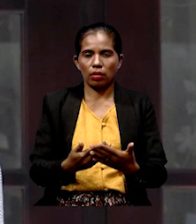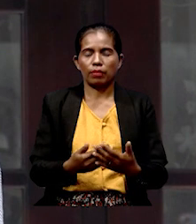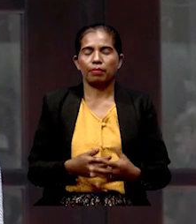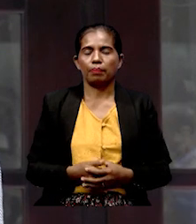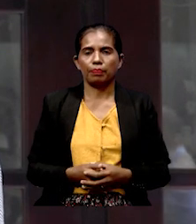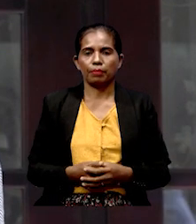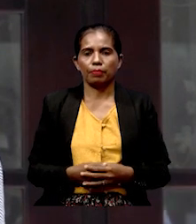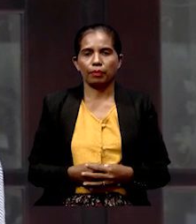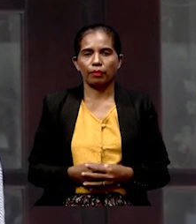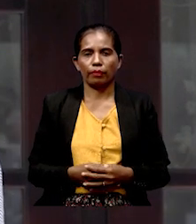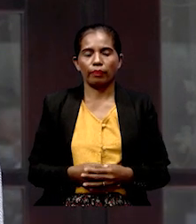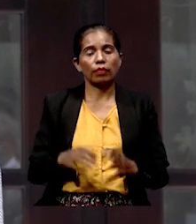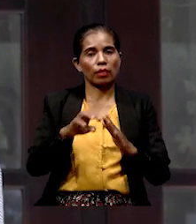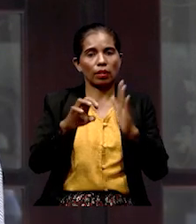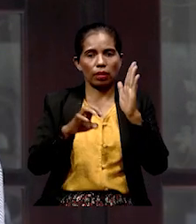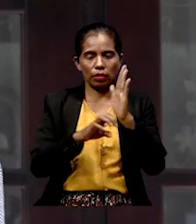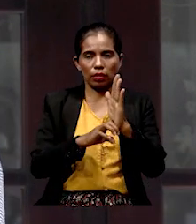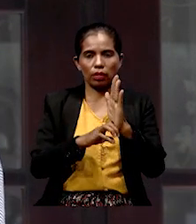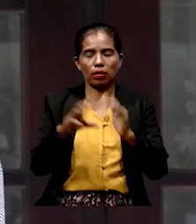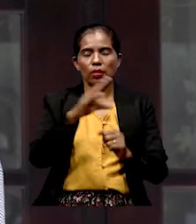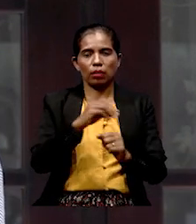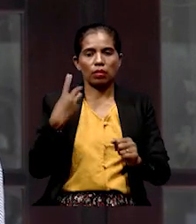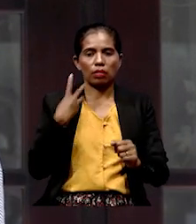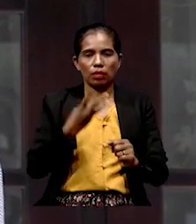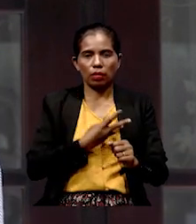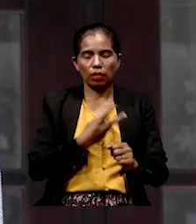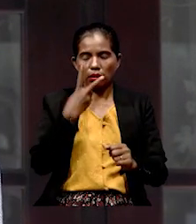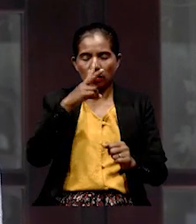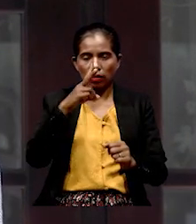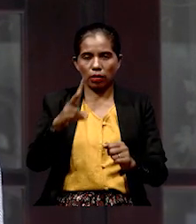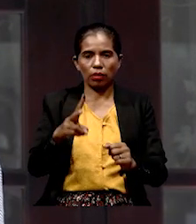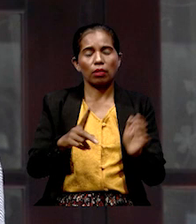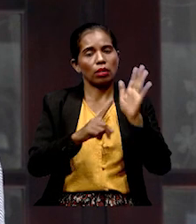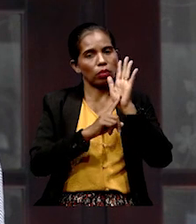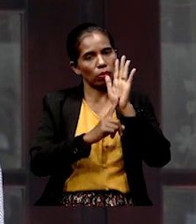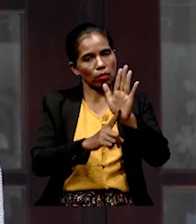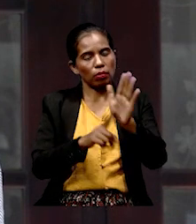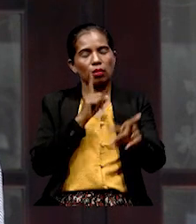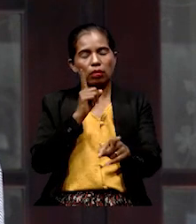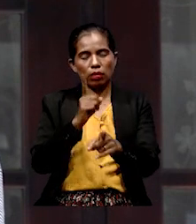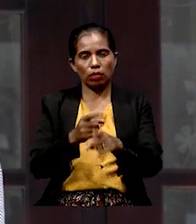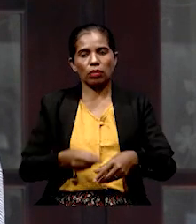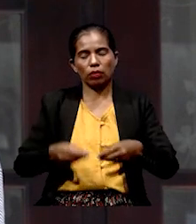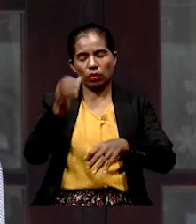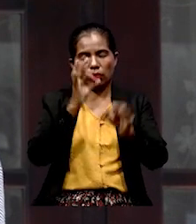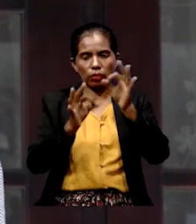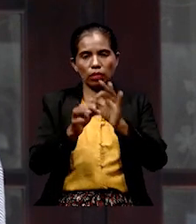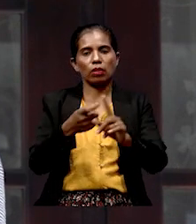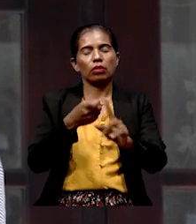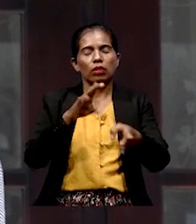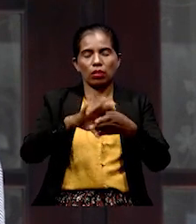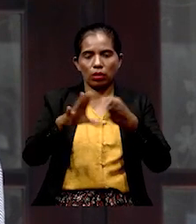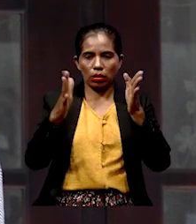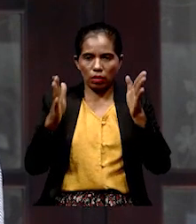ato. Constatamos que foi um ato transparente, com muita confiança dos eleitores, com